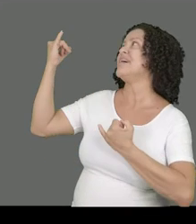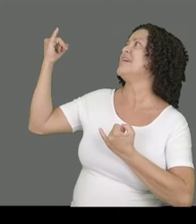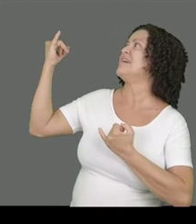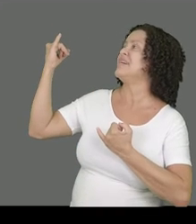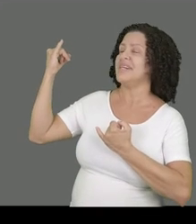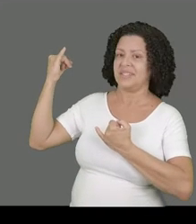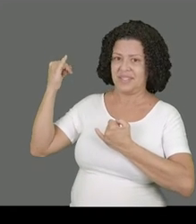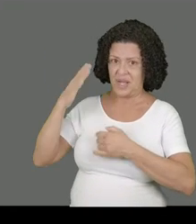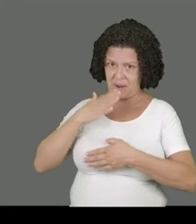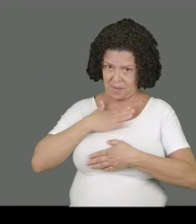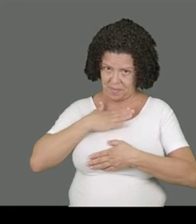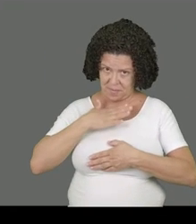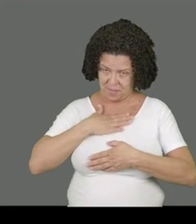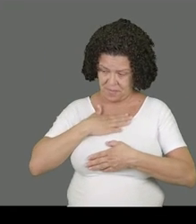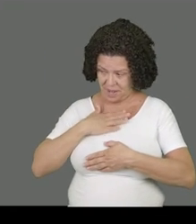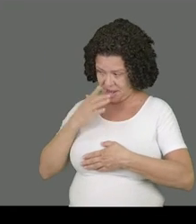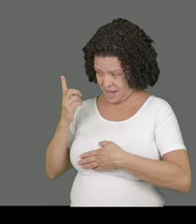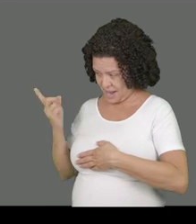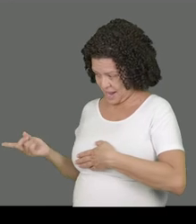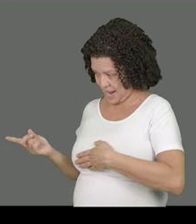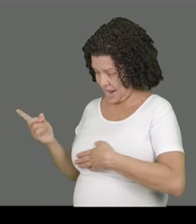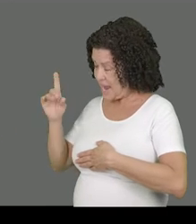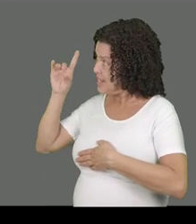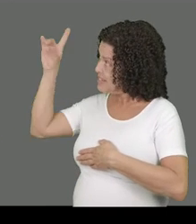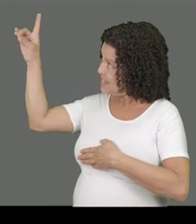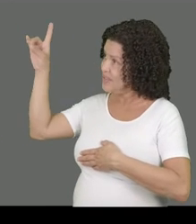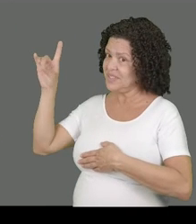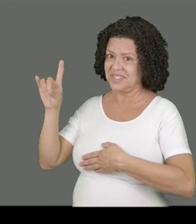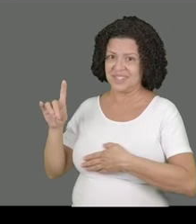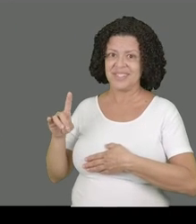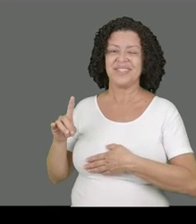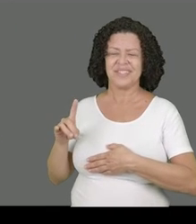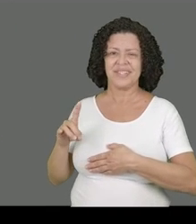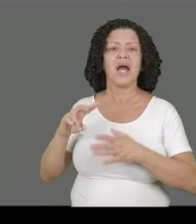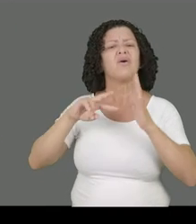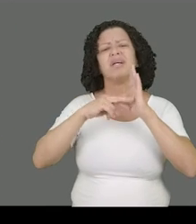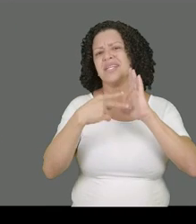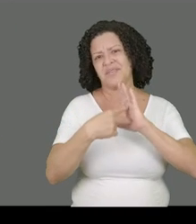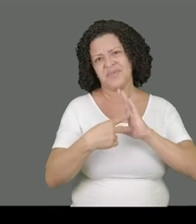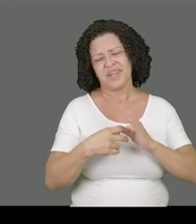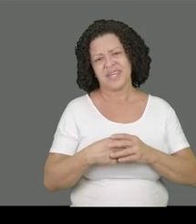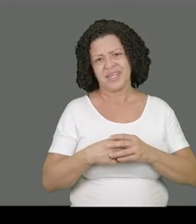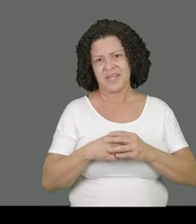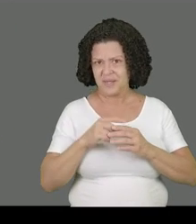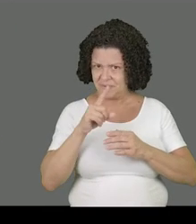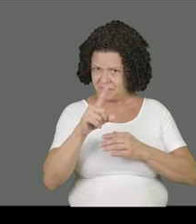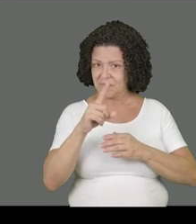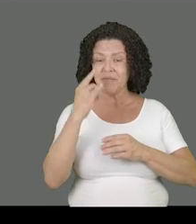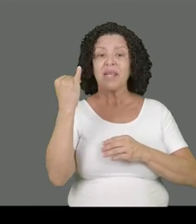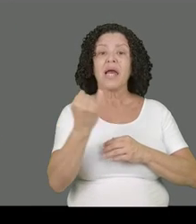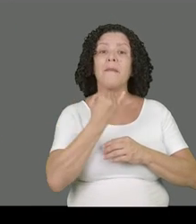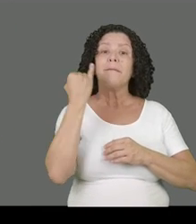a ponte entre o nosso semelhante e Deus. O que significa isso? Significa